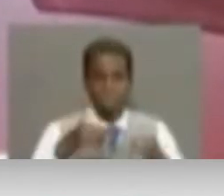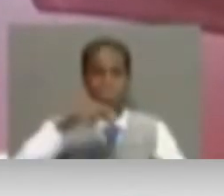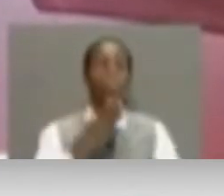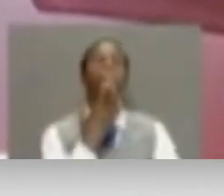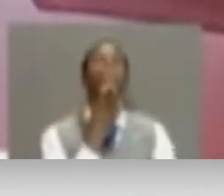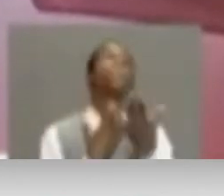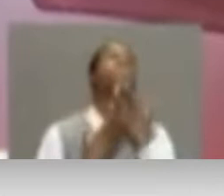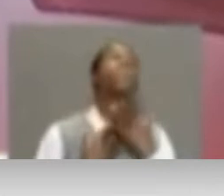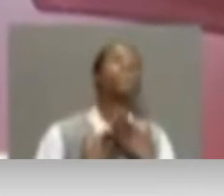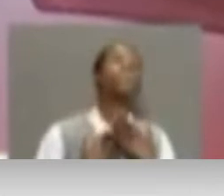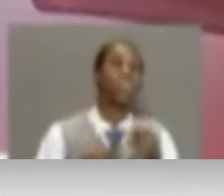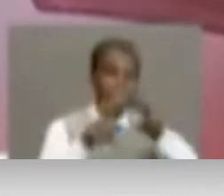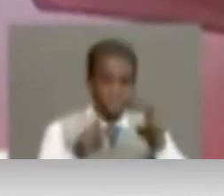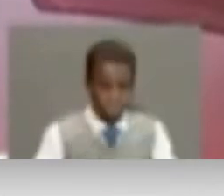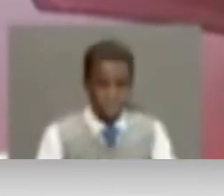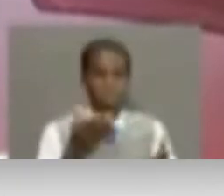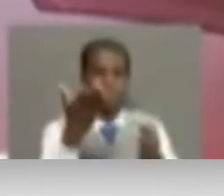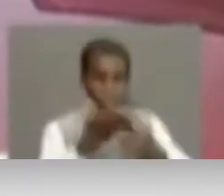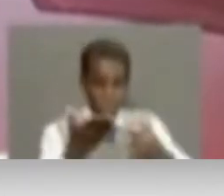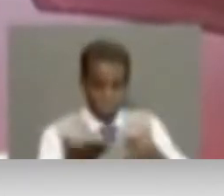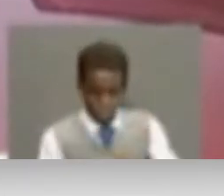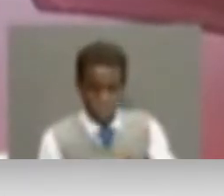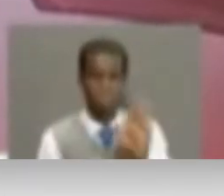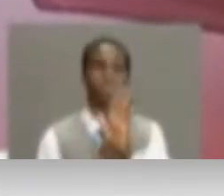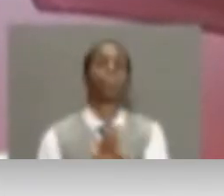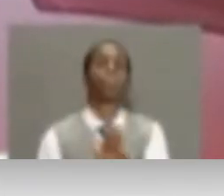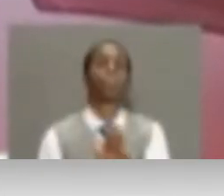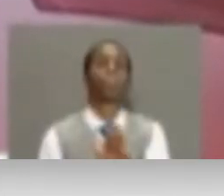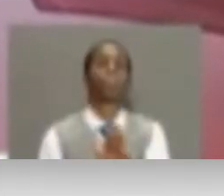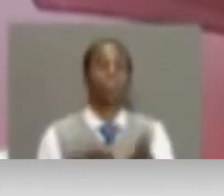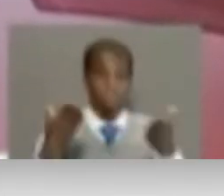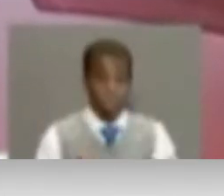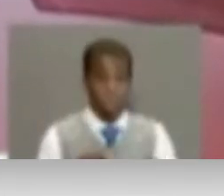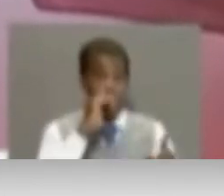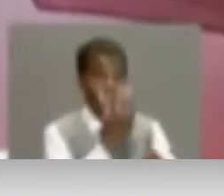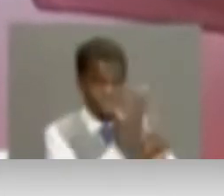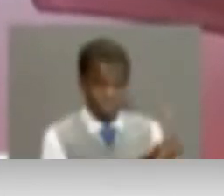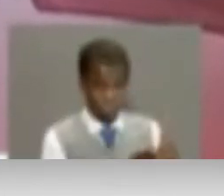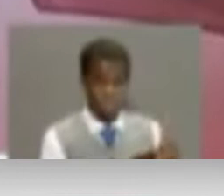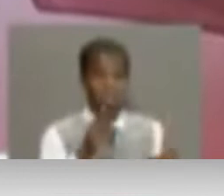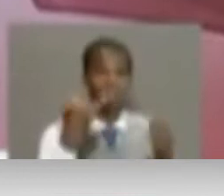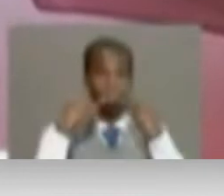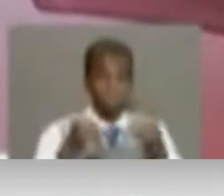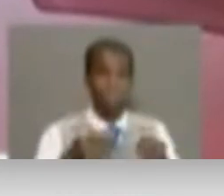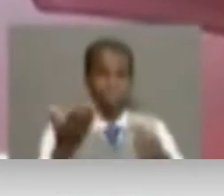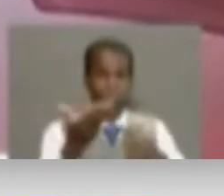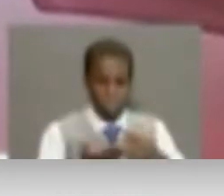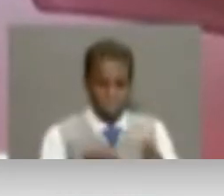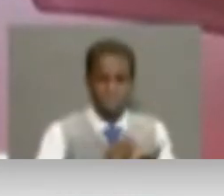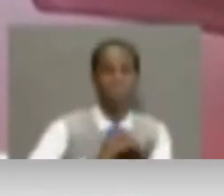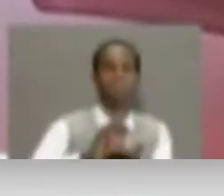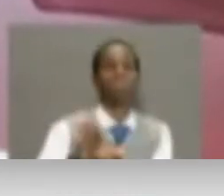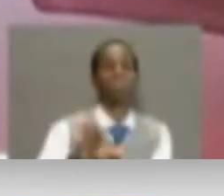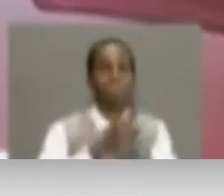partidos políticos diz que basta a intenção? Mas note, essa lei dos partidos políticos diz ou não, o que interessa é que a documentação foi remetida e, com